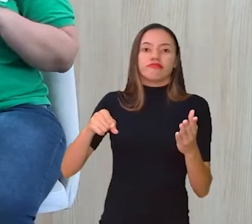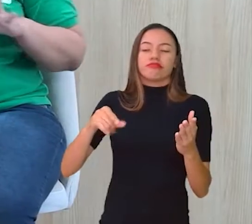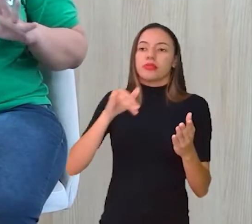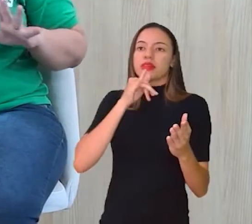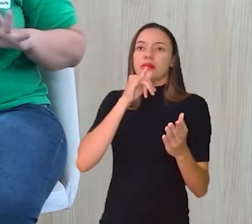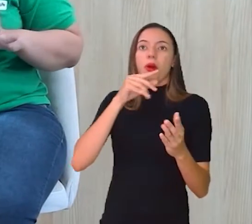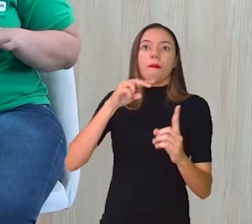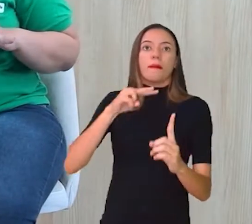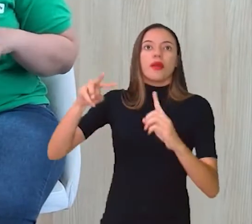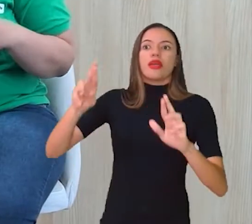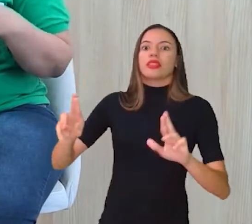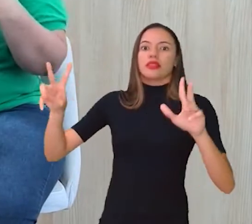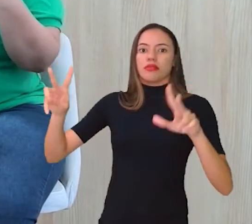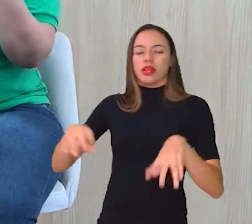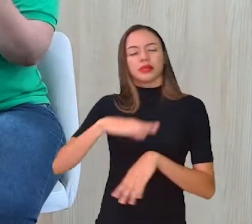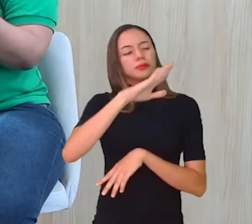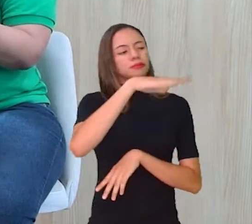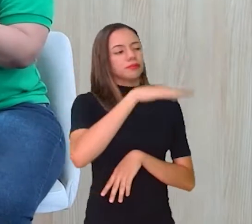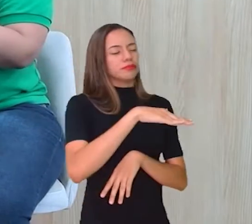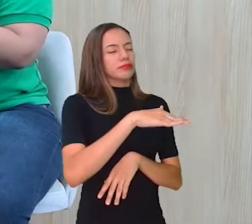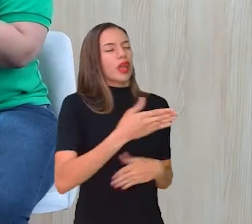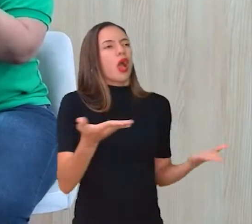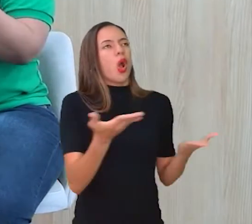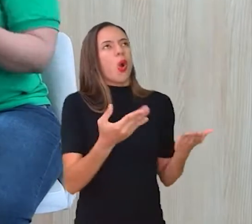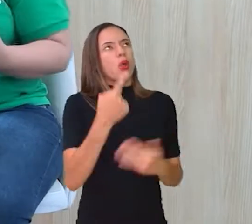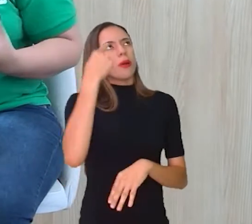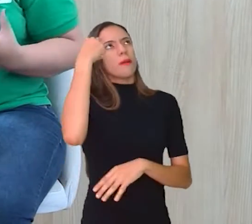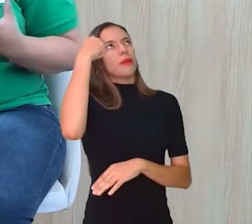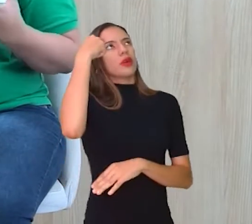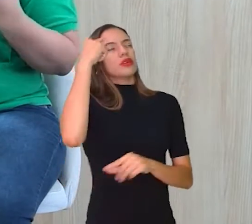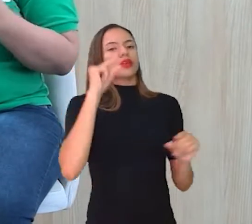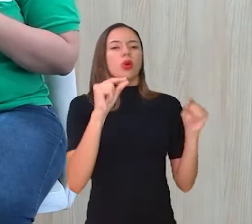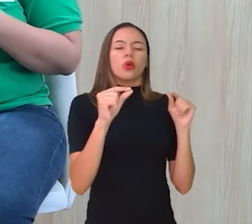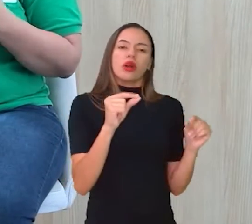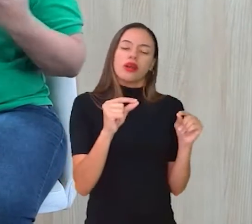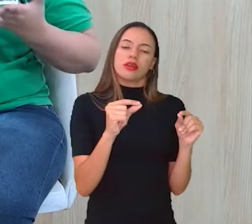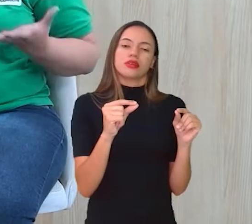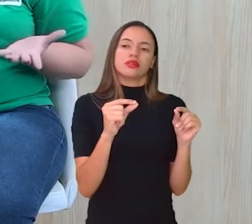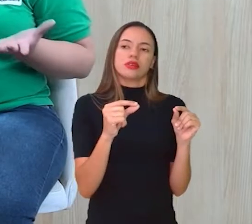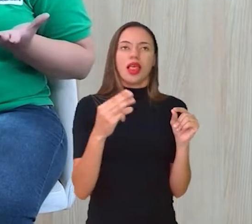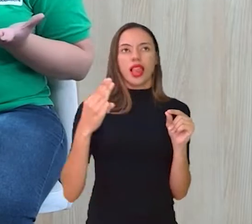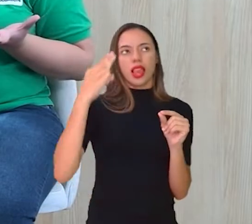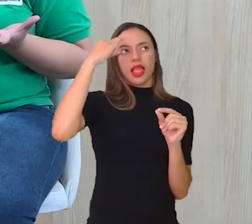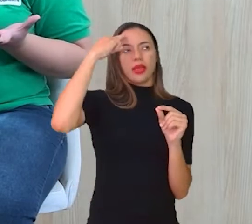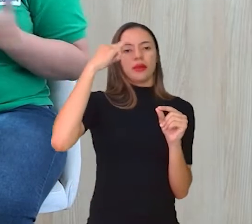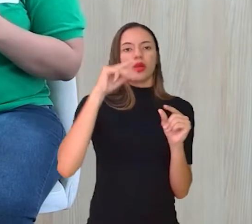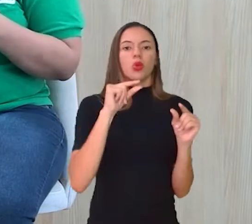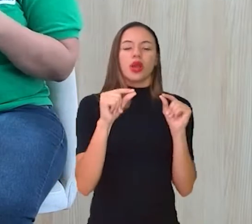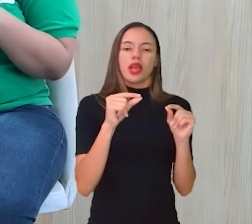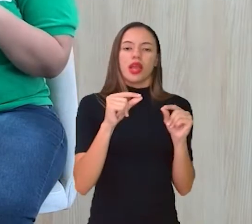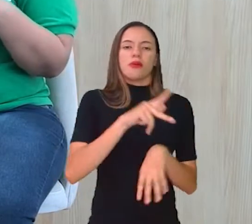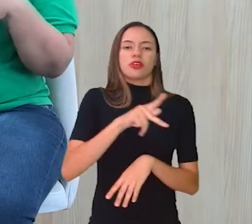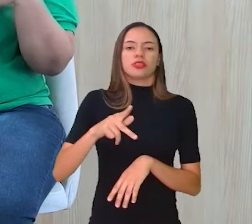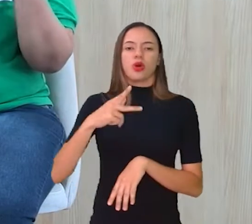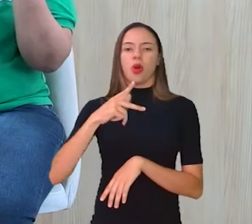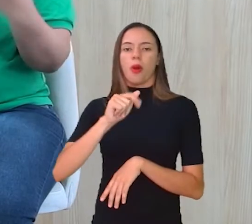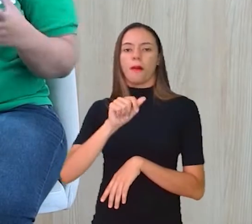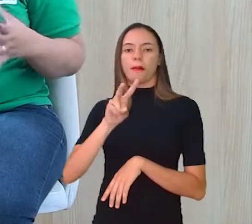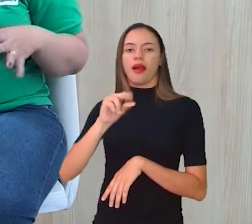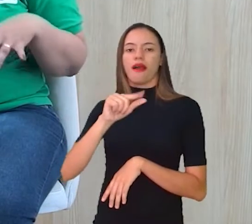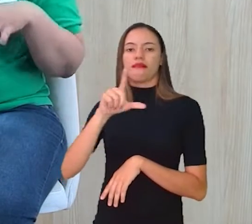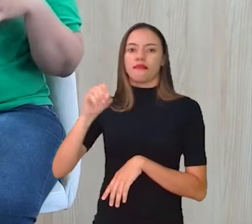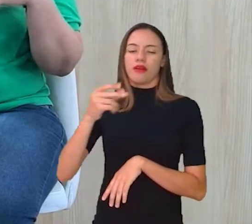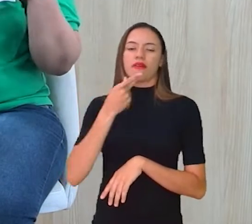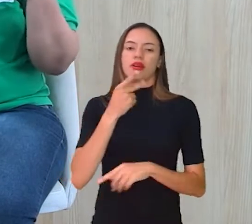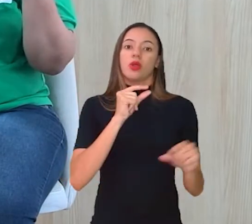Me veio agora, Tiago, sempre me vem, né, nos vem as palavras do professor Pavão, que disse que quanto mais a